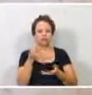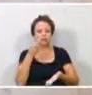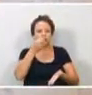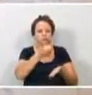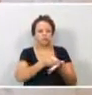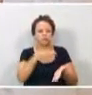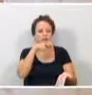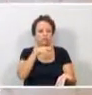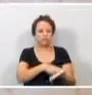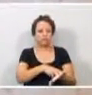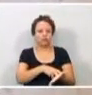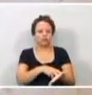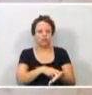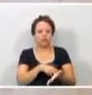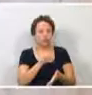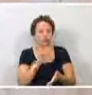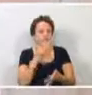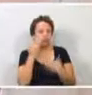colocando-se como vítima